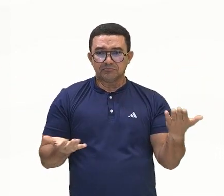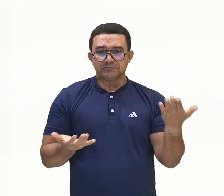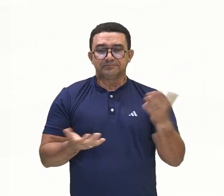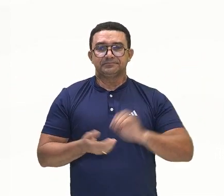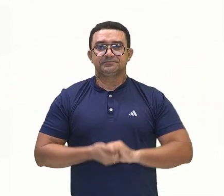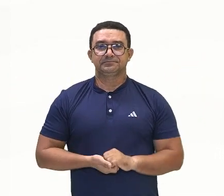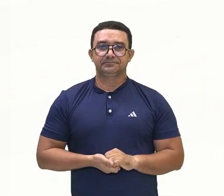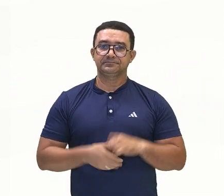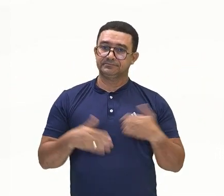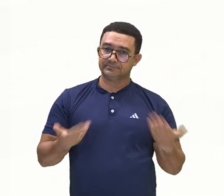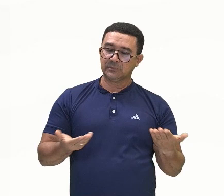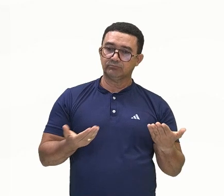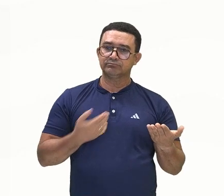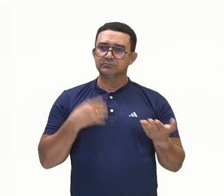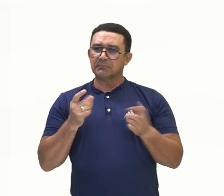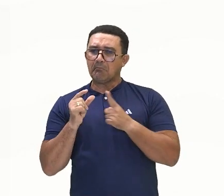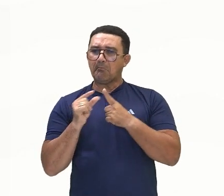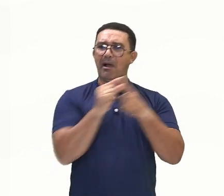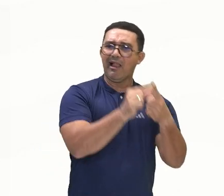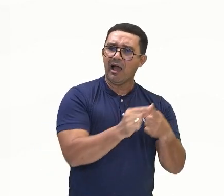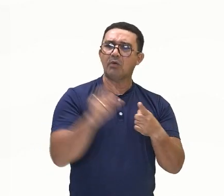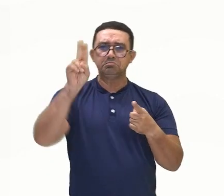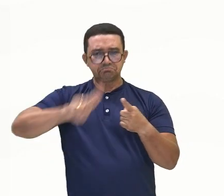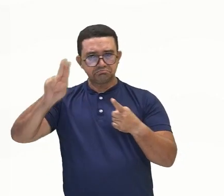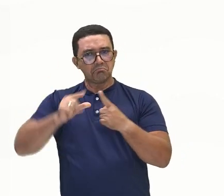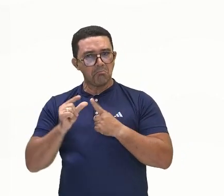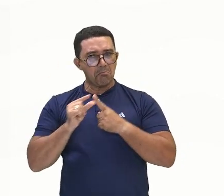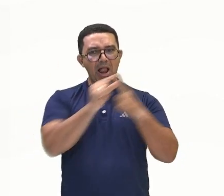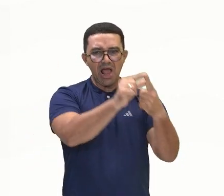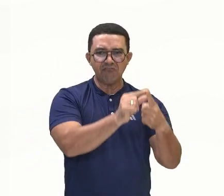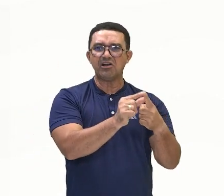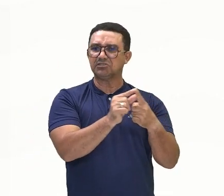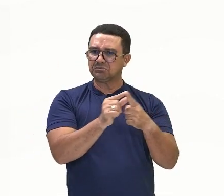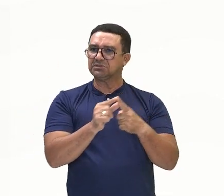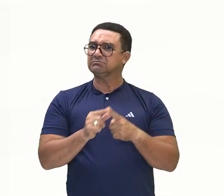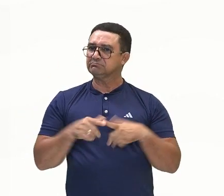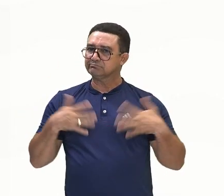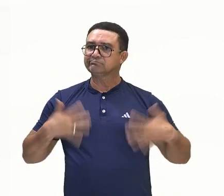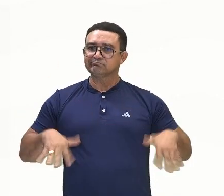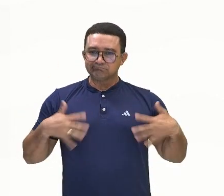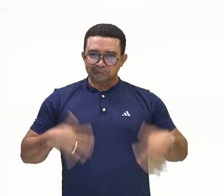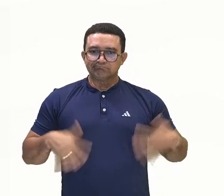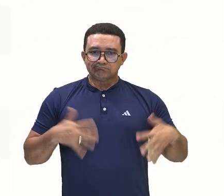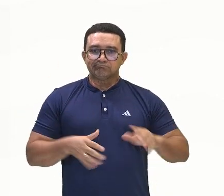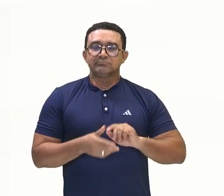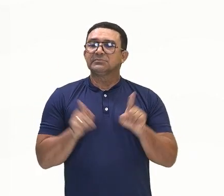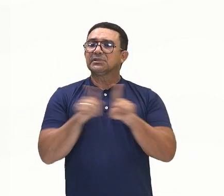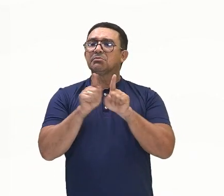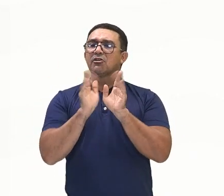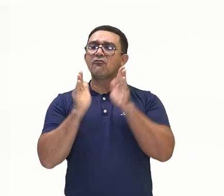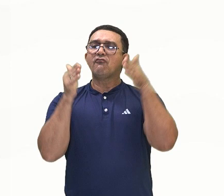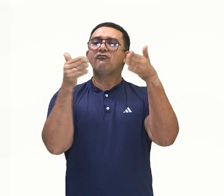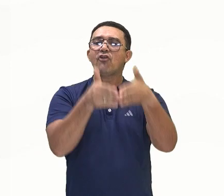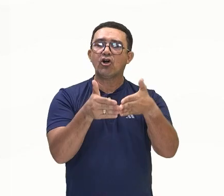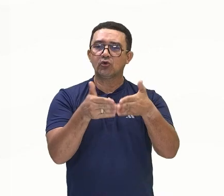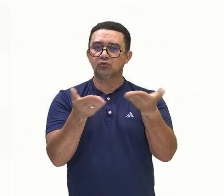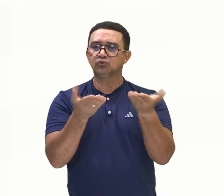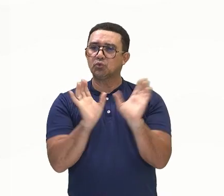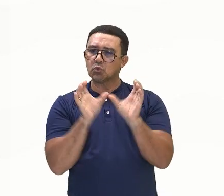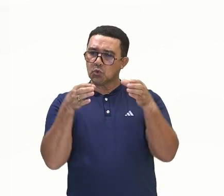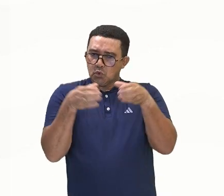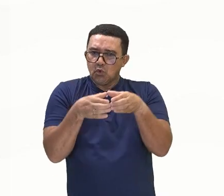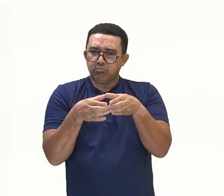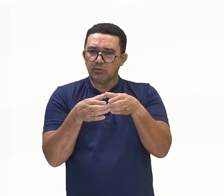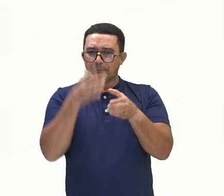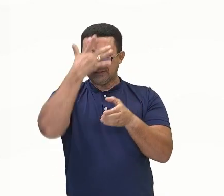falar inclusive palavras de baixo calão, palavras realmente pesadas. Eu vou ter um enfoque nas classes populares, lá no